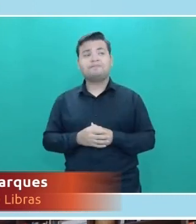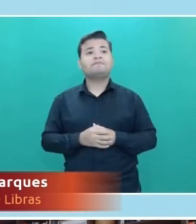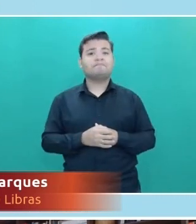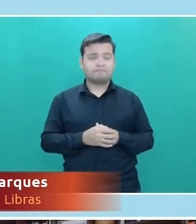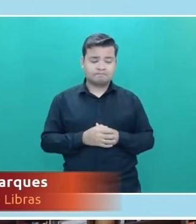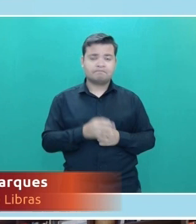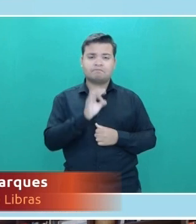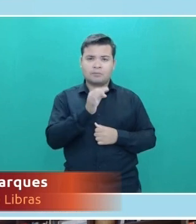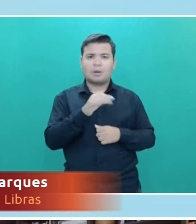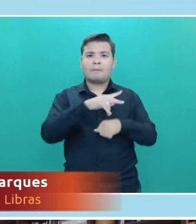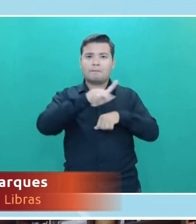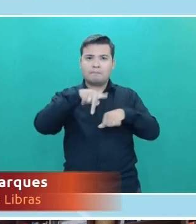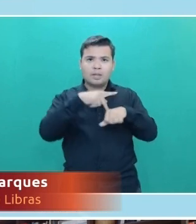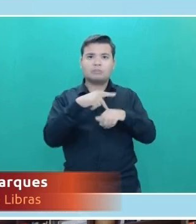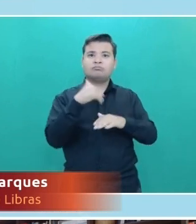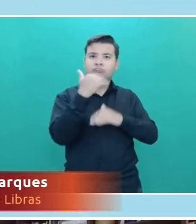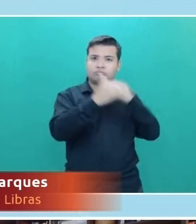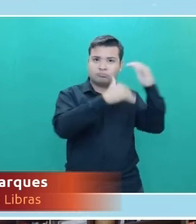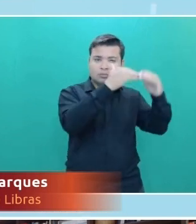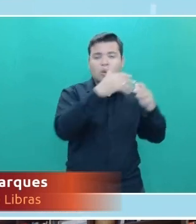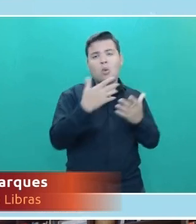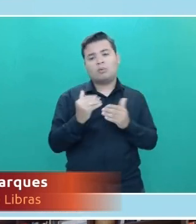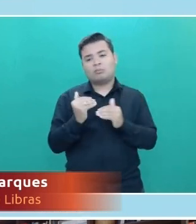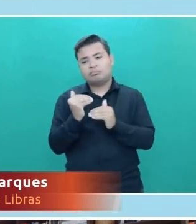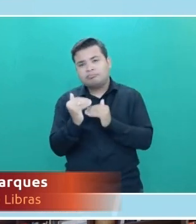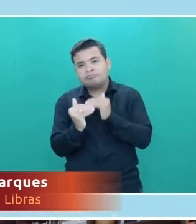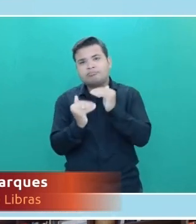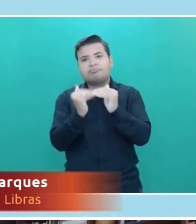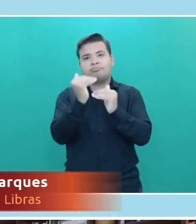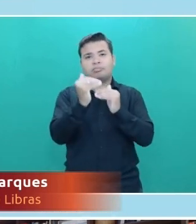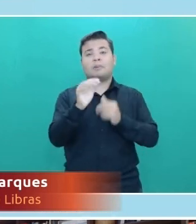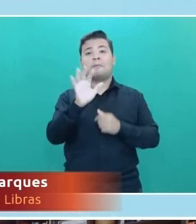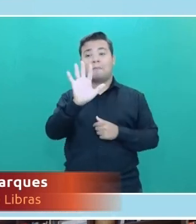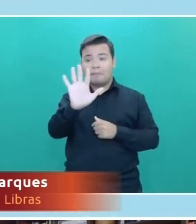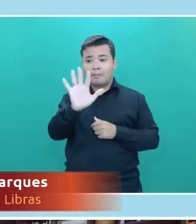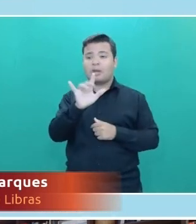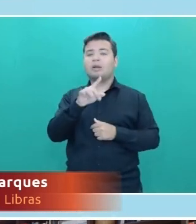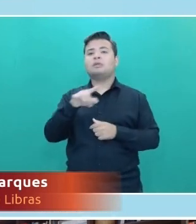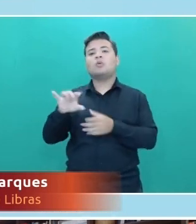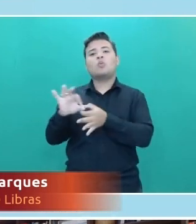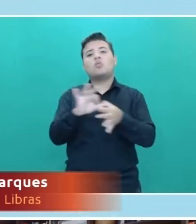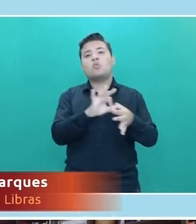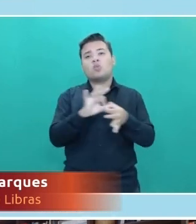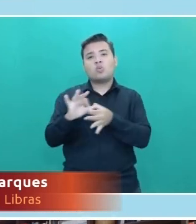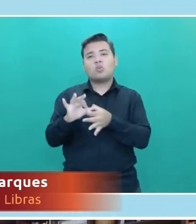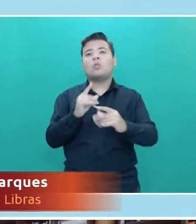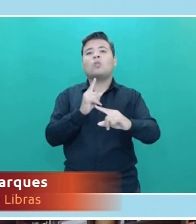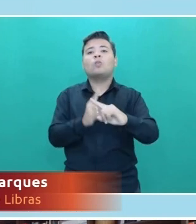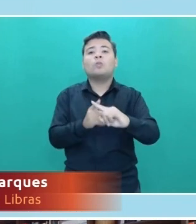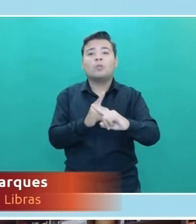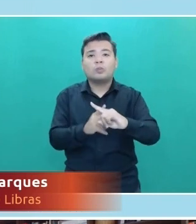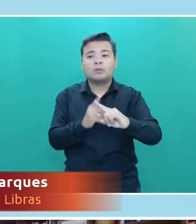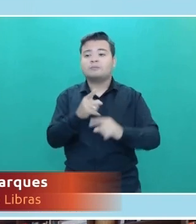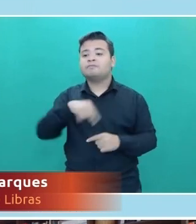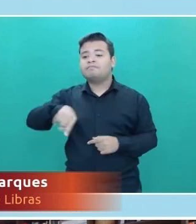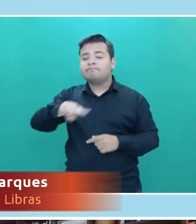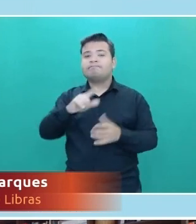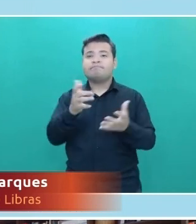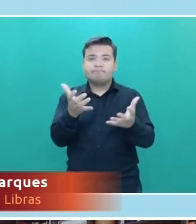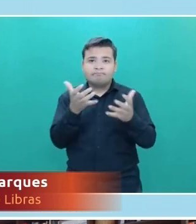menor desenvolvimento, mas que estão unidos porque eles estão buscando as